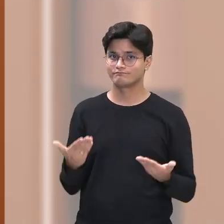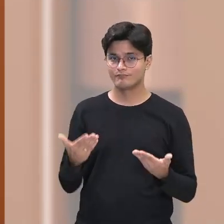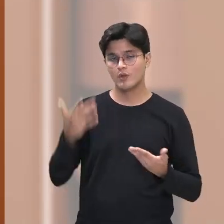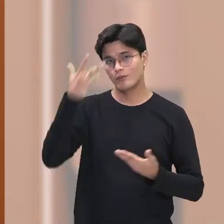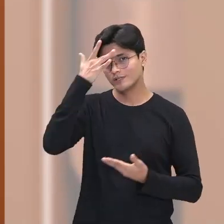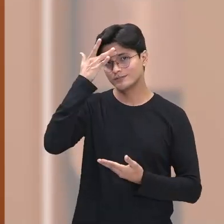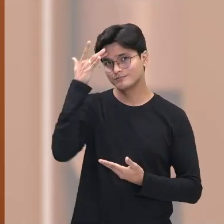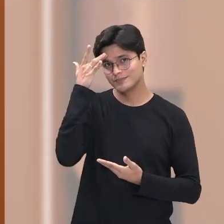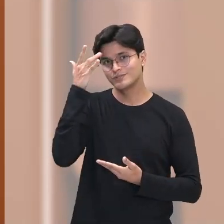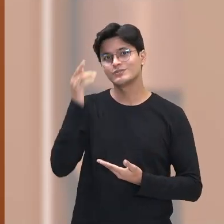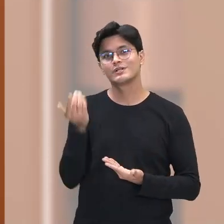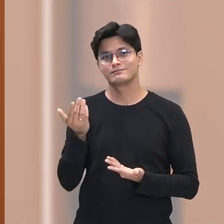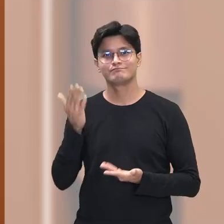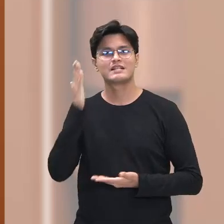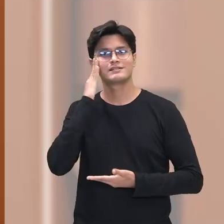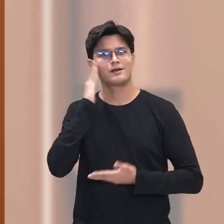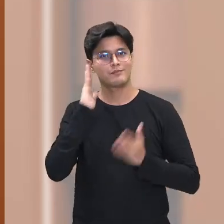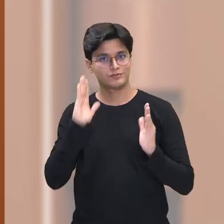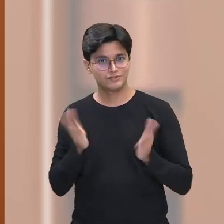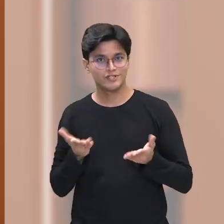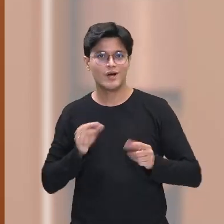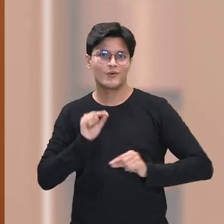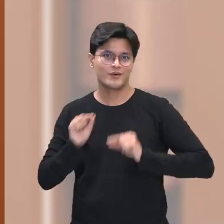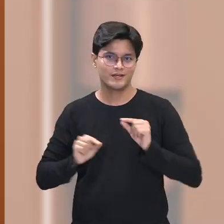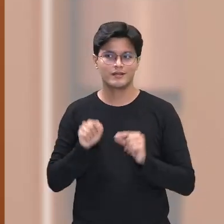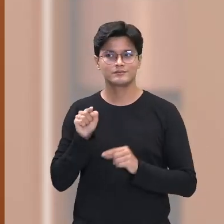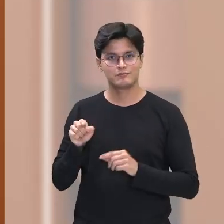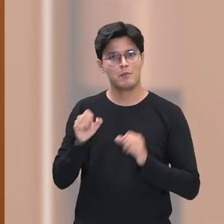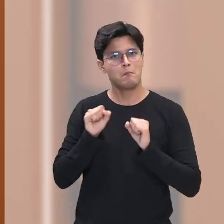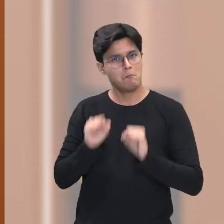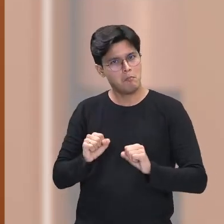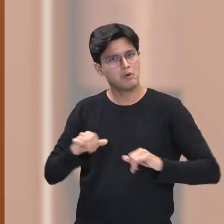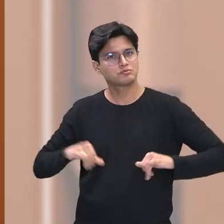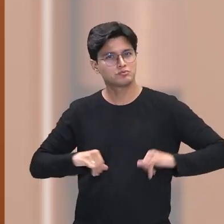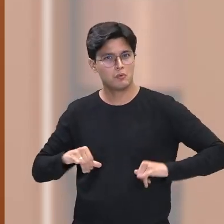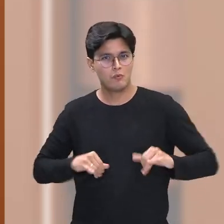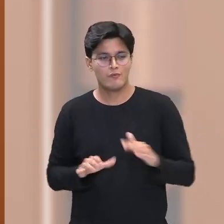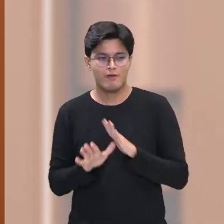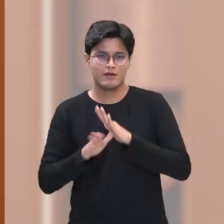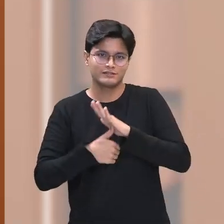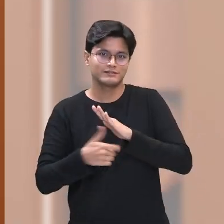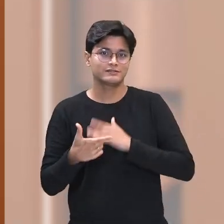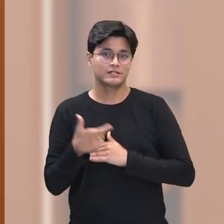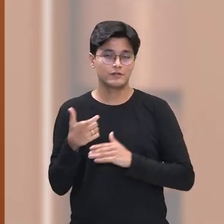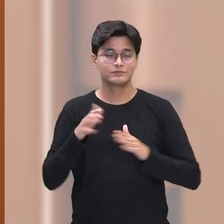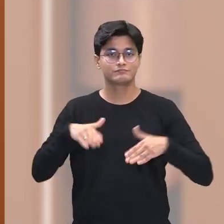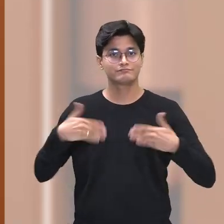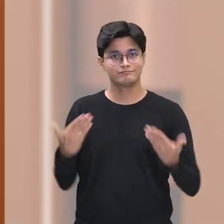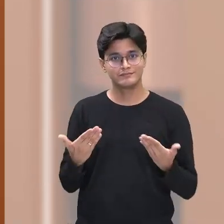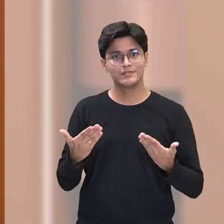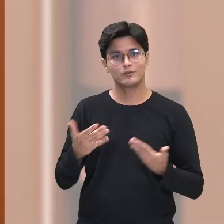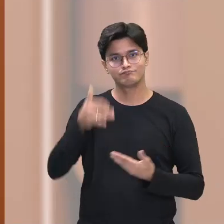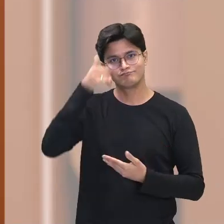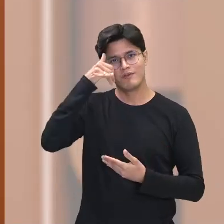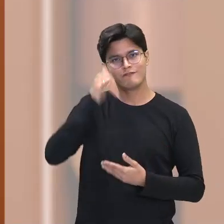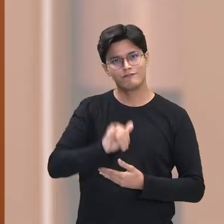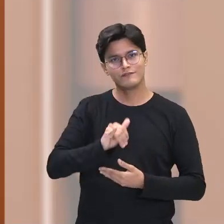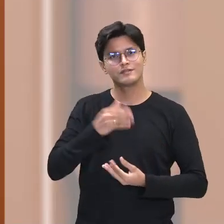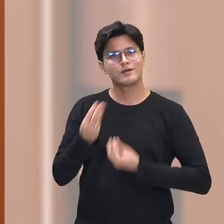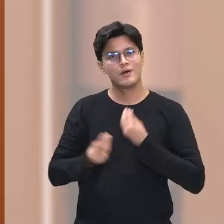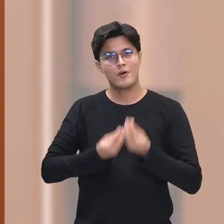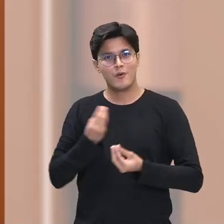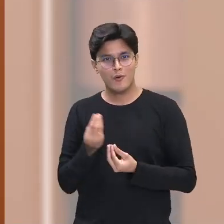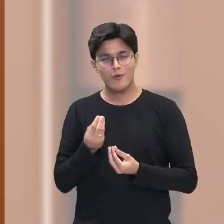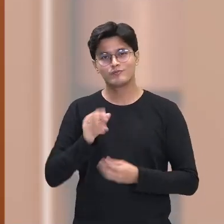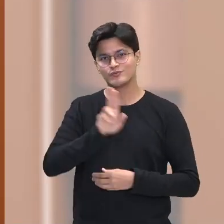que poderão ser assaltadas fazem esse tipo de prevenção, né? Se previnem dessa forma para não perder ali